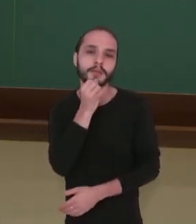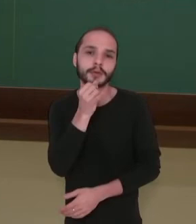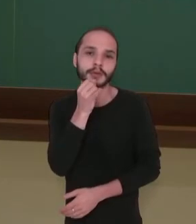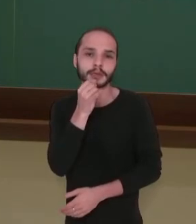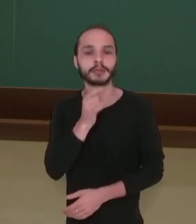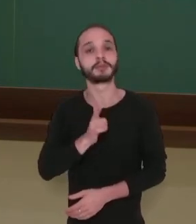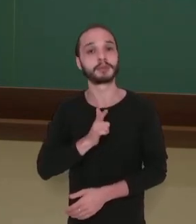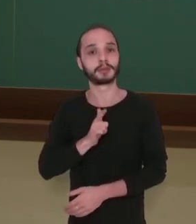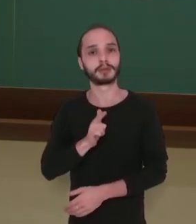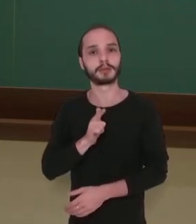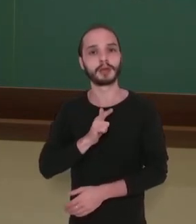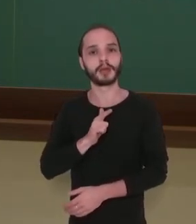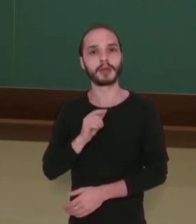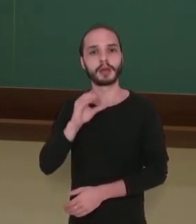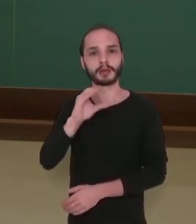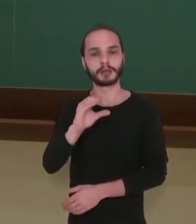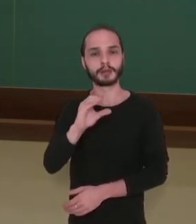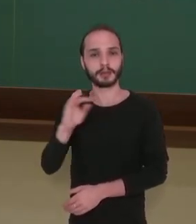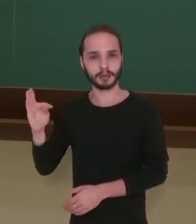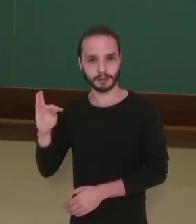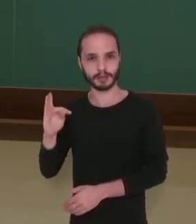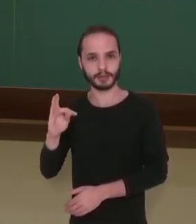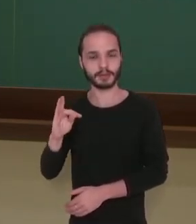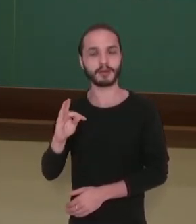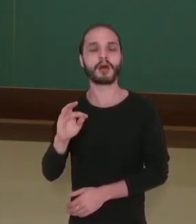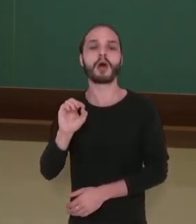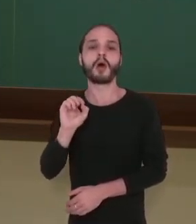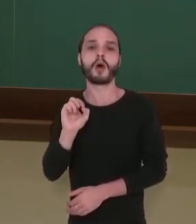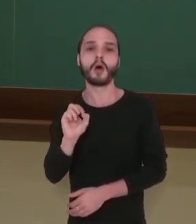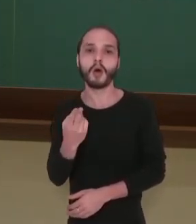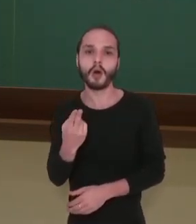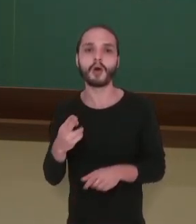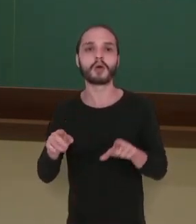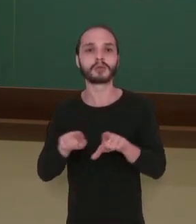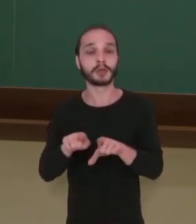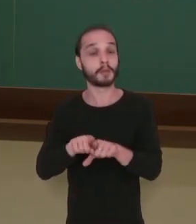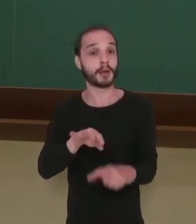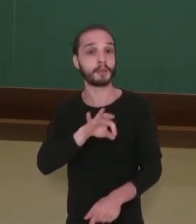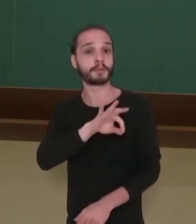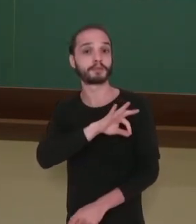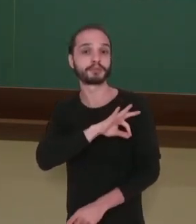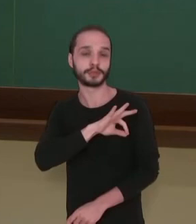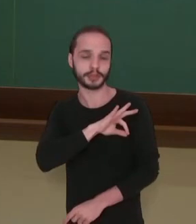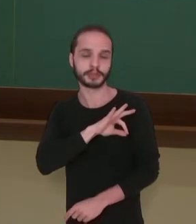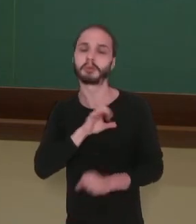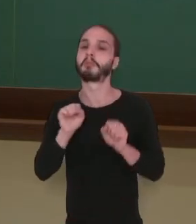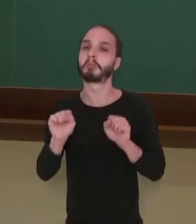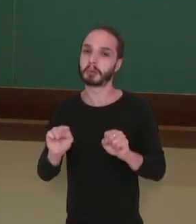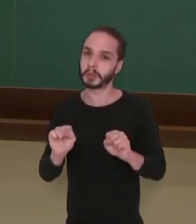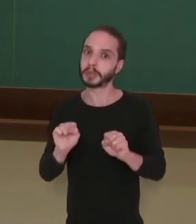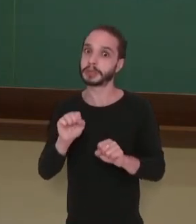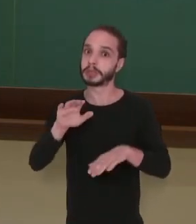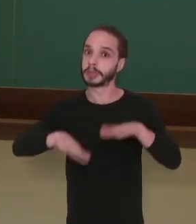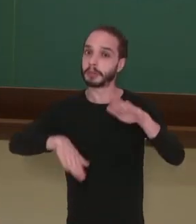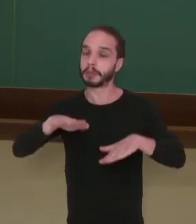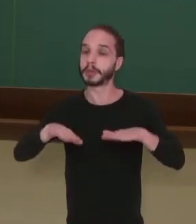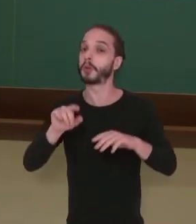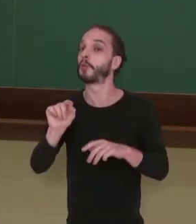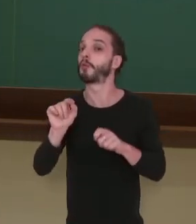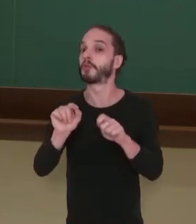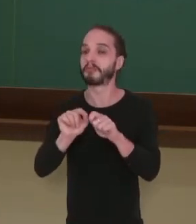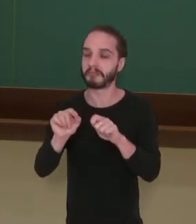Tutelar, principalmente por se tratar de um menor de idade, ou até mesmo a Polícia Militar, dependendo da natureza da